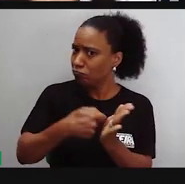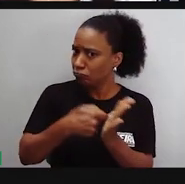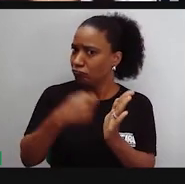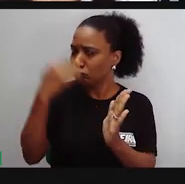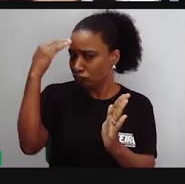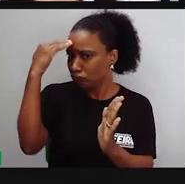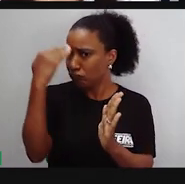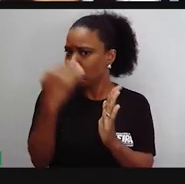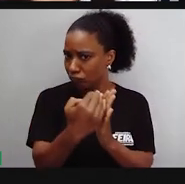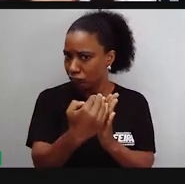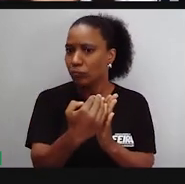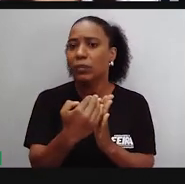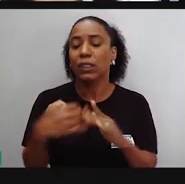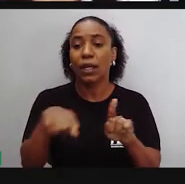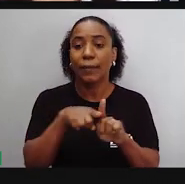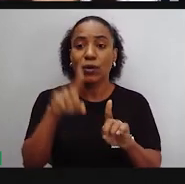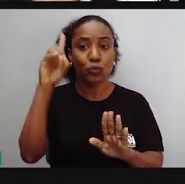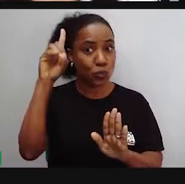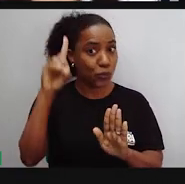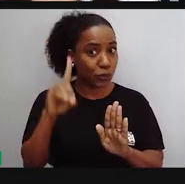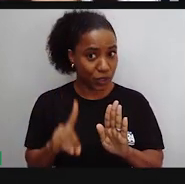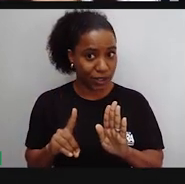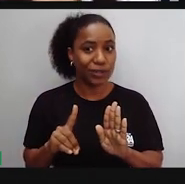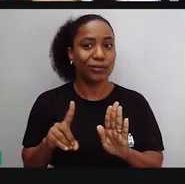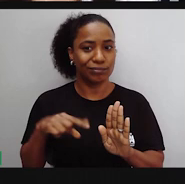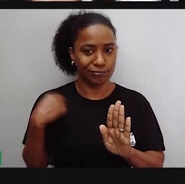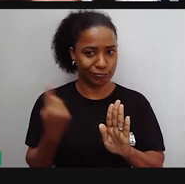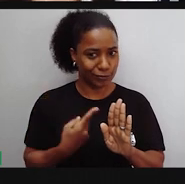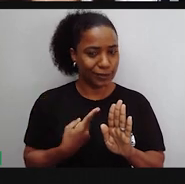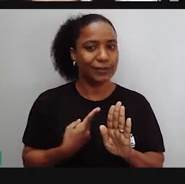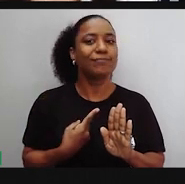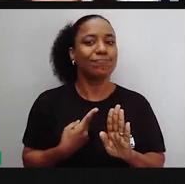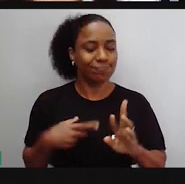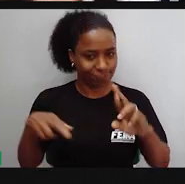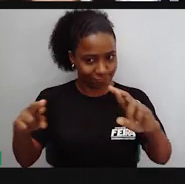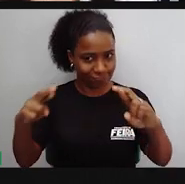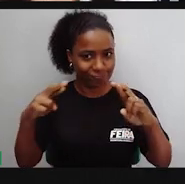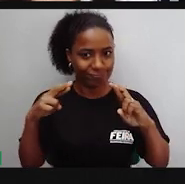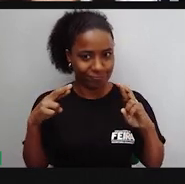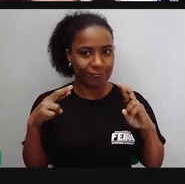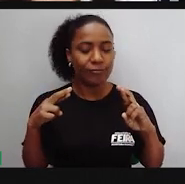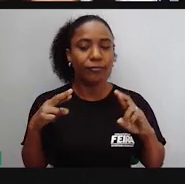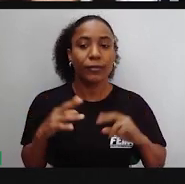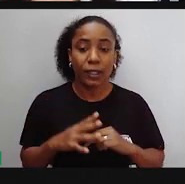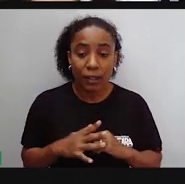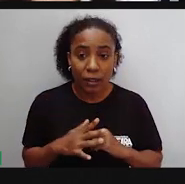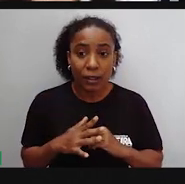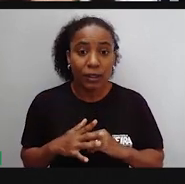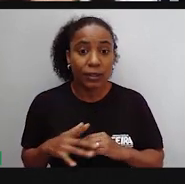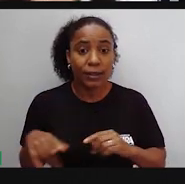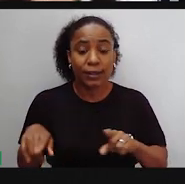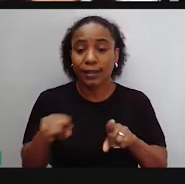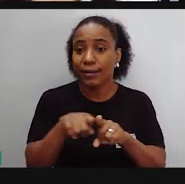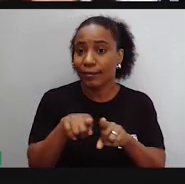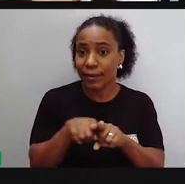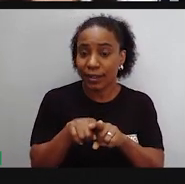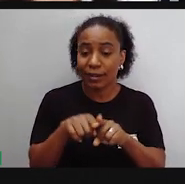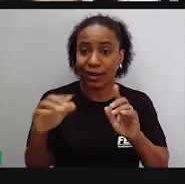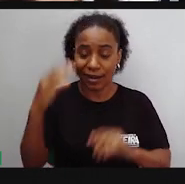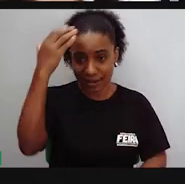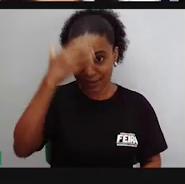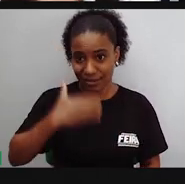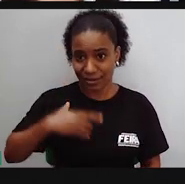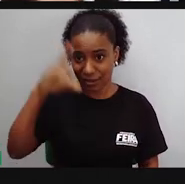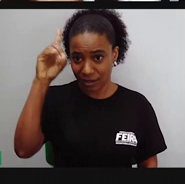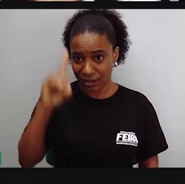direitos garantidos, os nossos direitos respeitados. O exercício da cidadania não é igual em